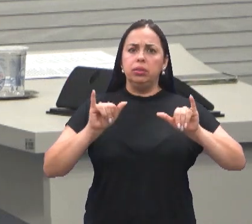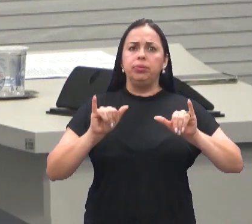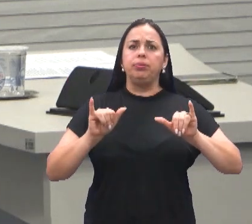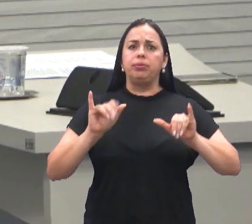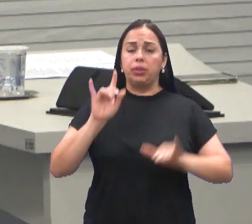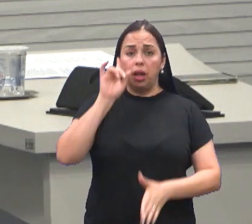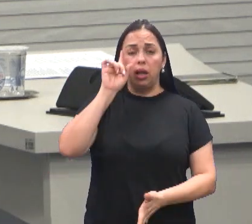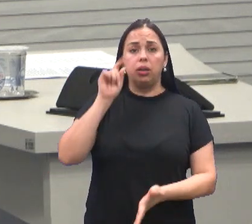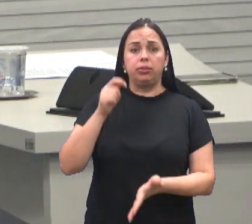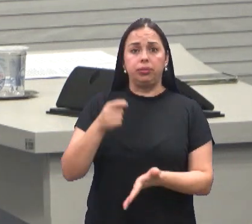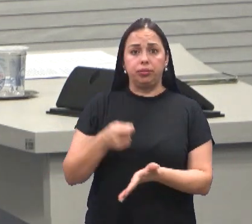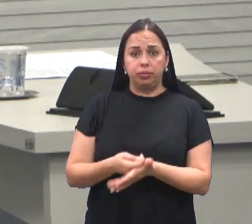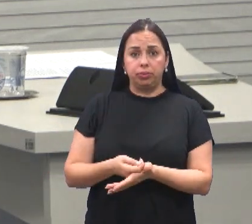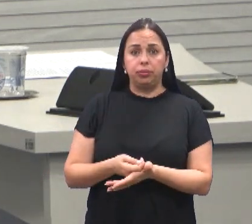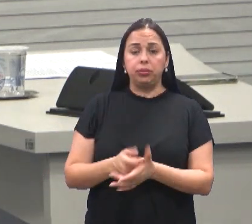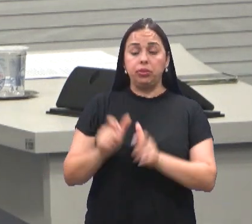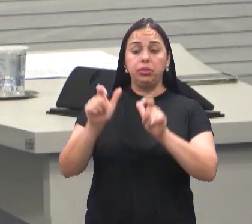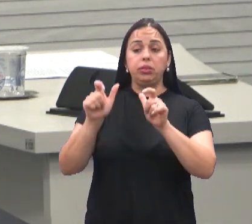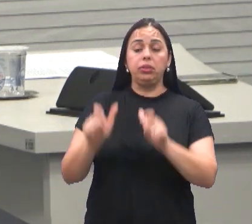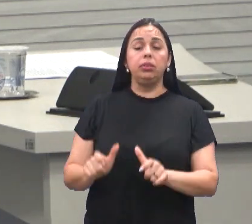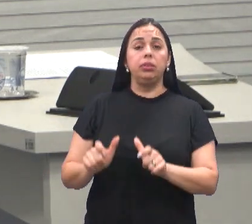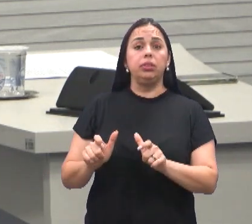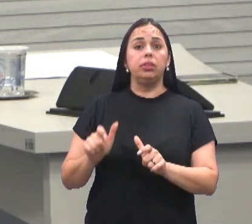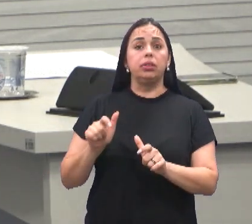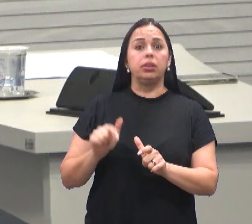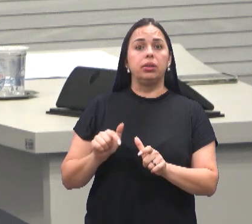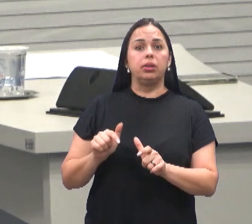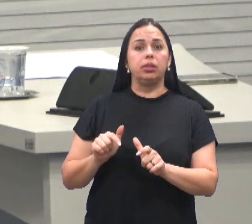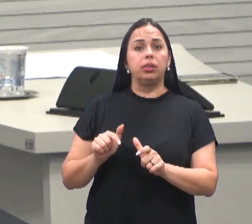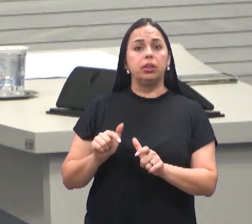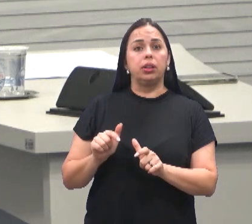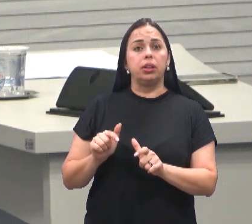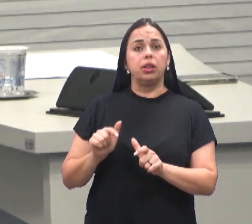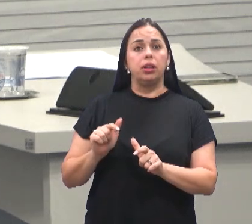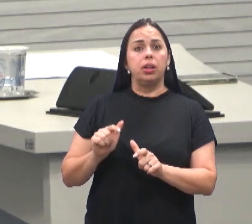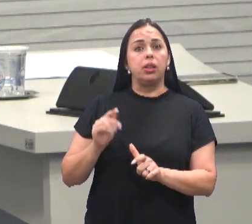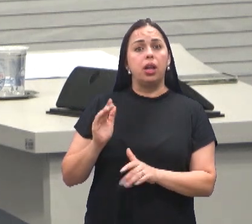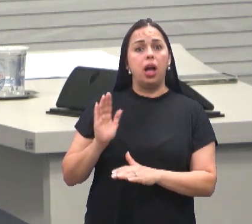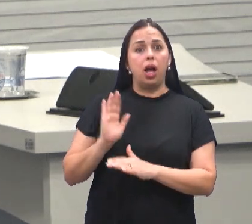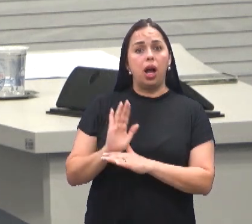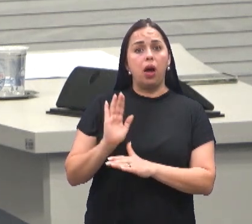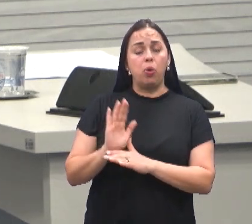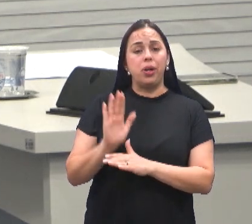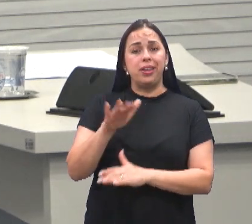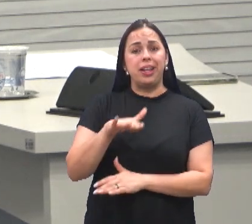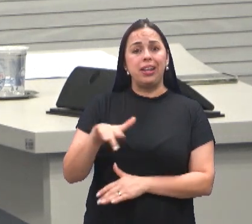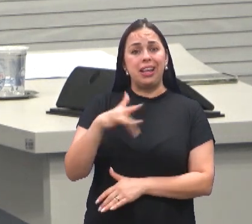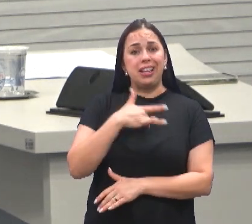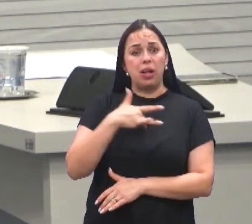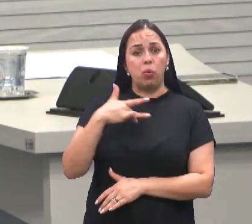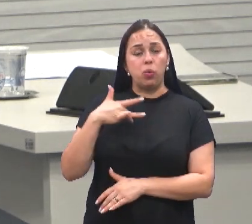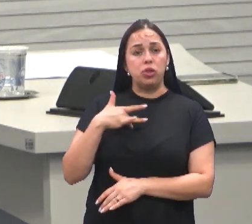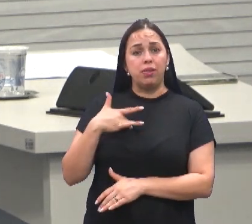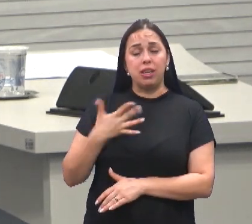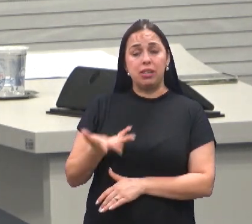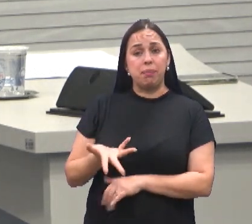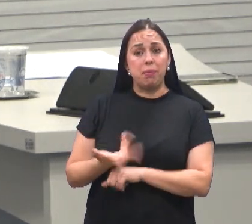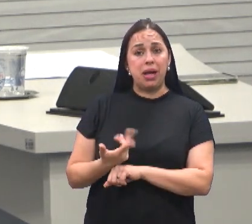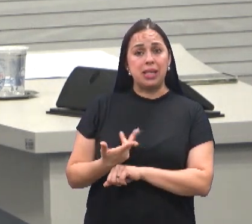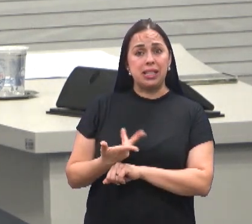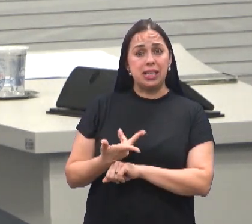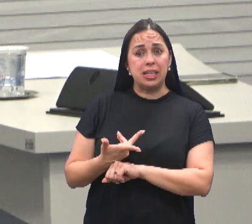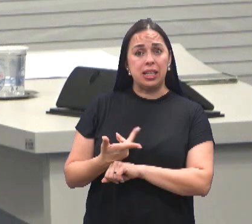reconhecendo que ia ser um local onde ia acelerar muitos processos ligados à saúde em São José dos Campos. A gente recebe